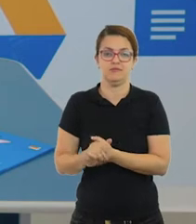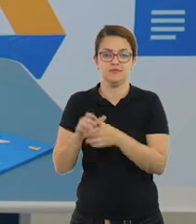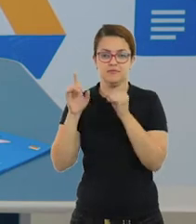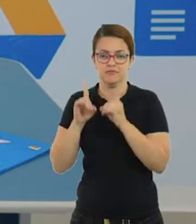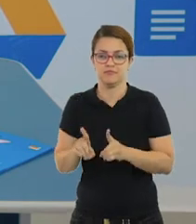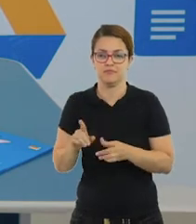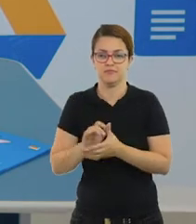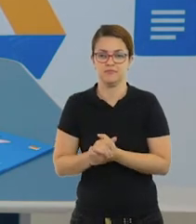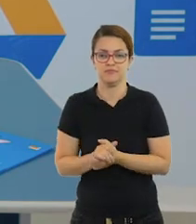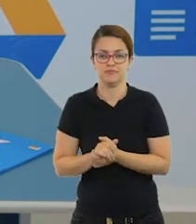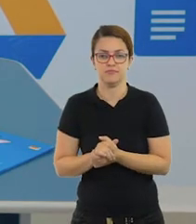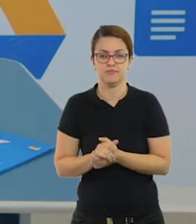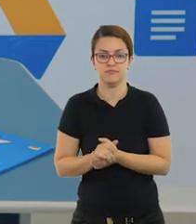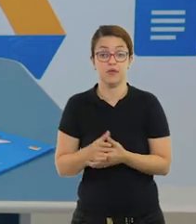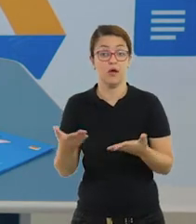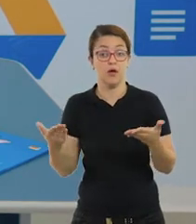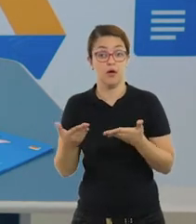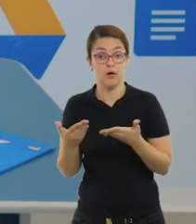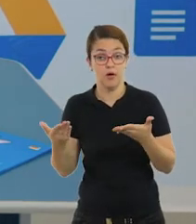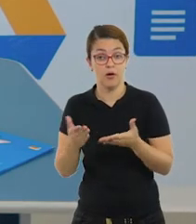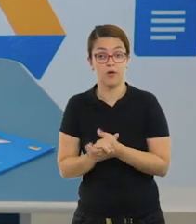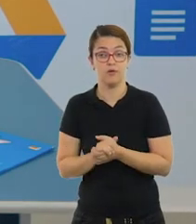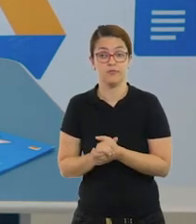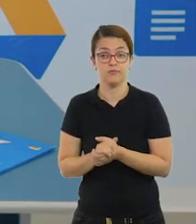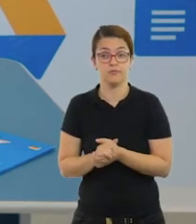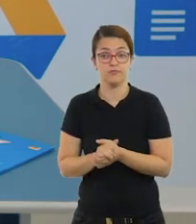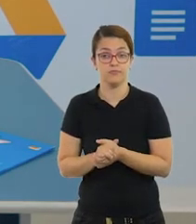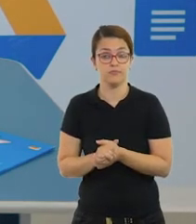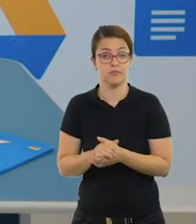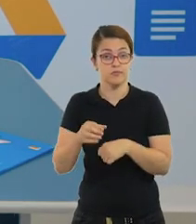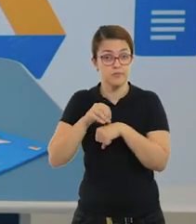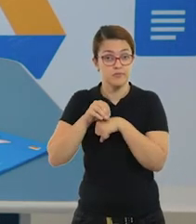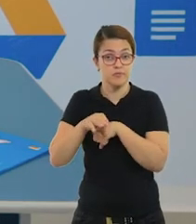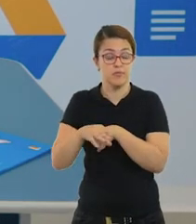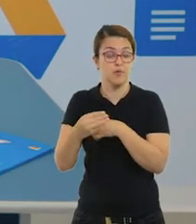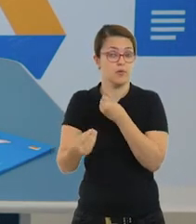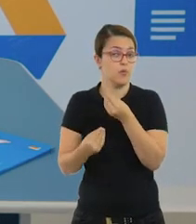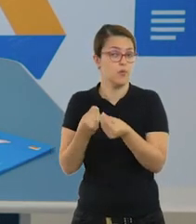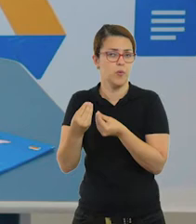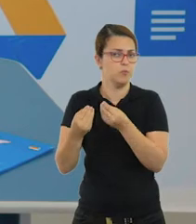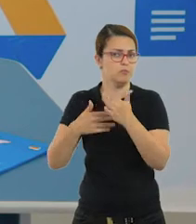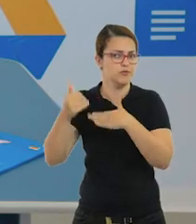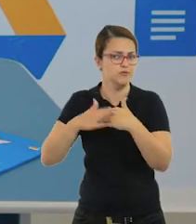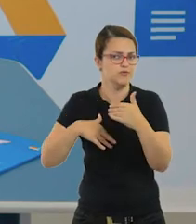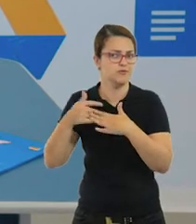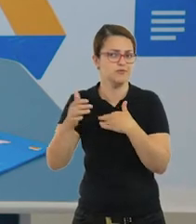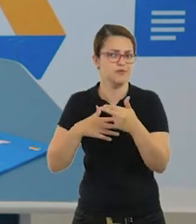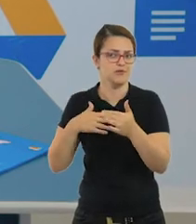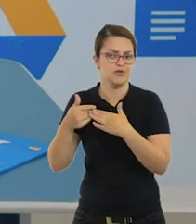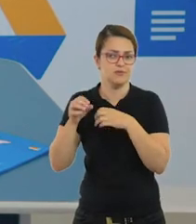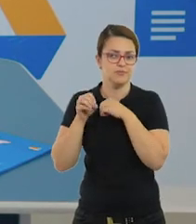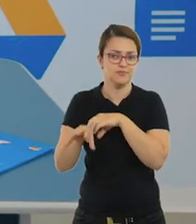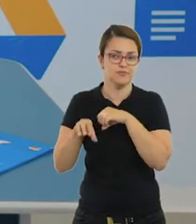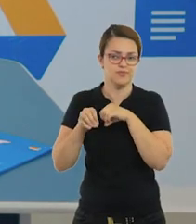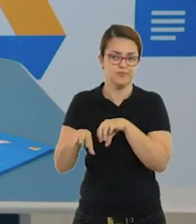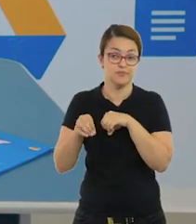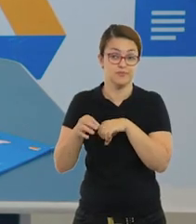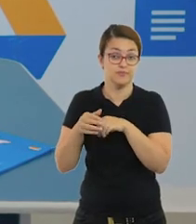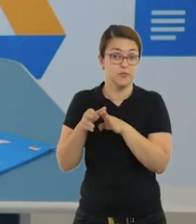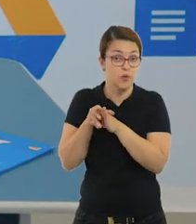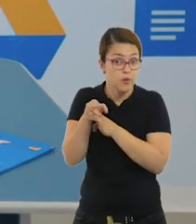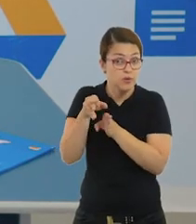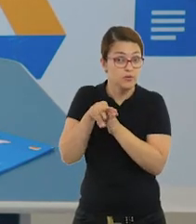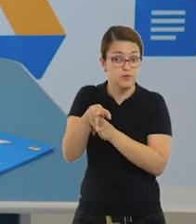estão familiarizados, né? Então, agora a gente vai receber algumas dicas para colocar isso em prática. Nós temos aqui